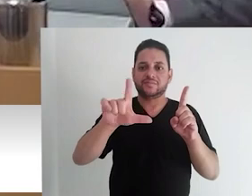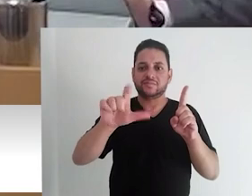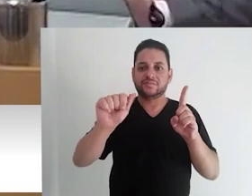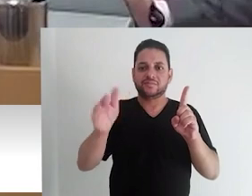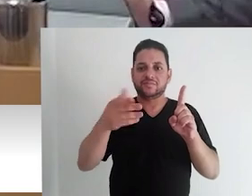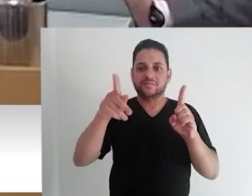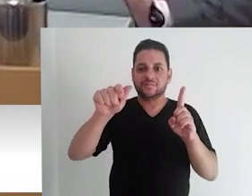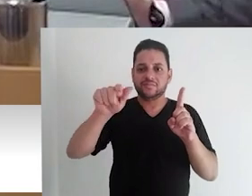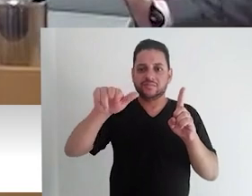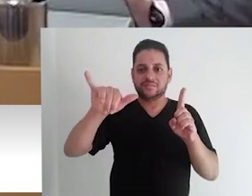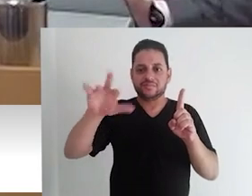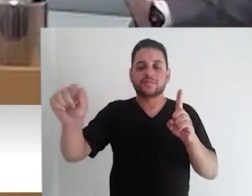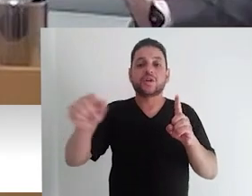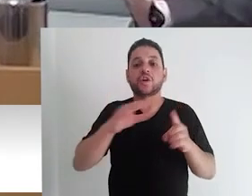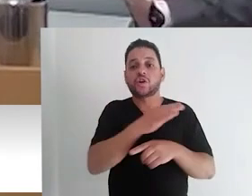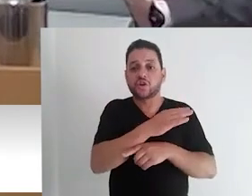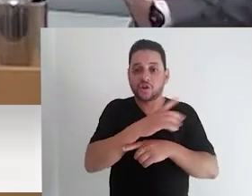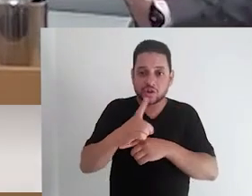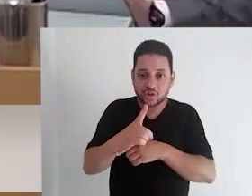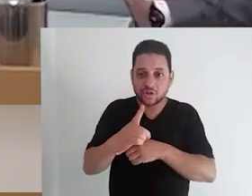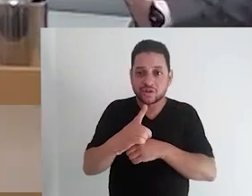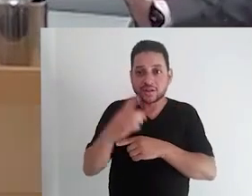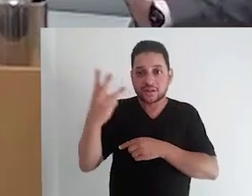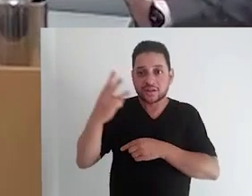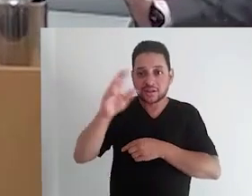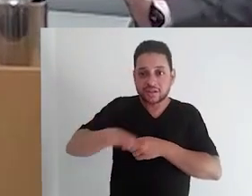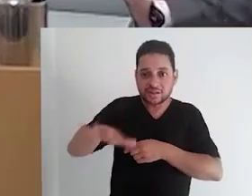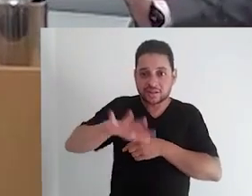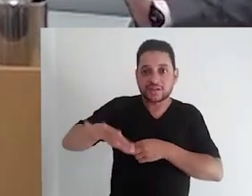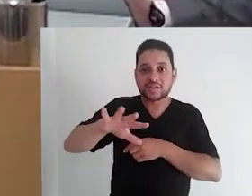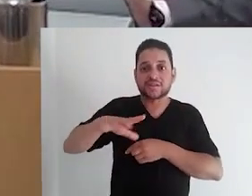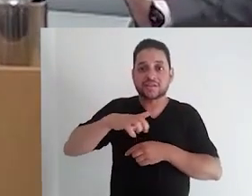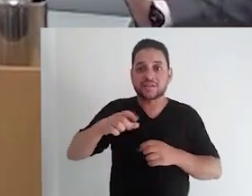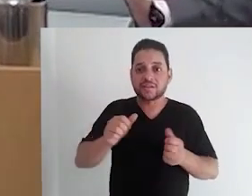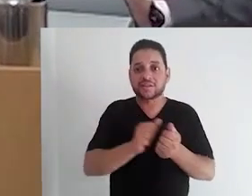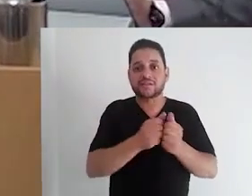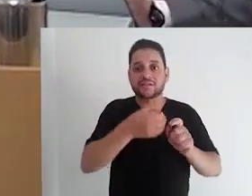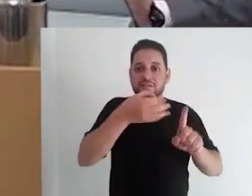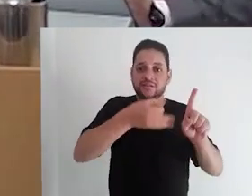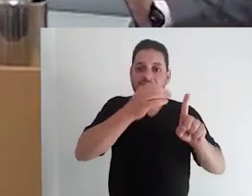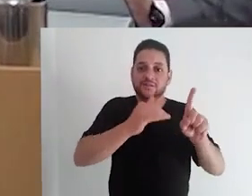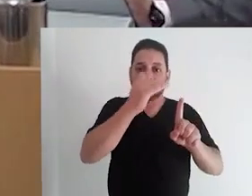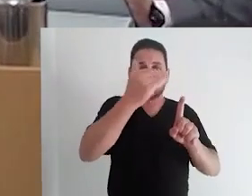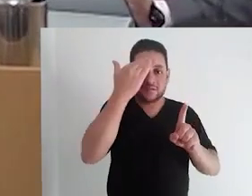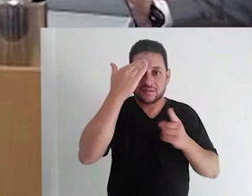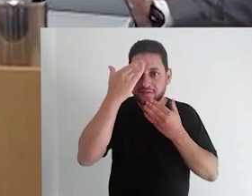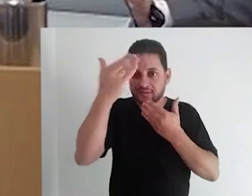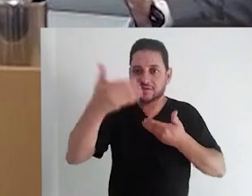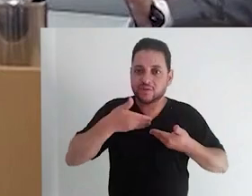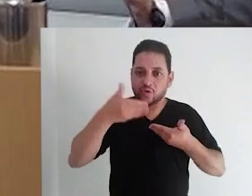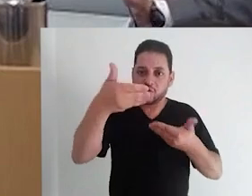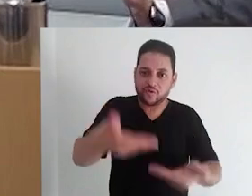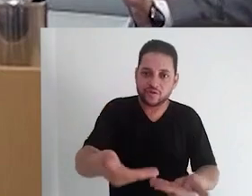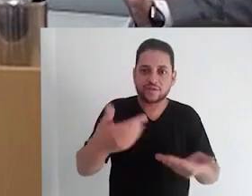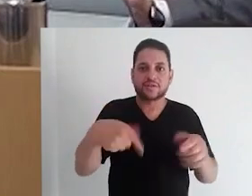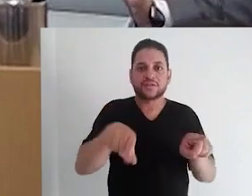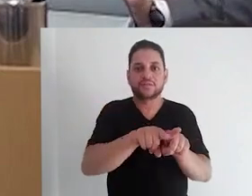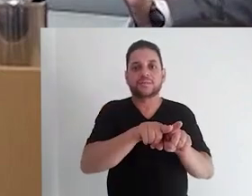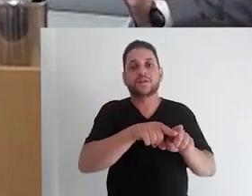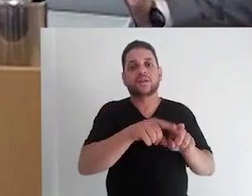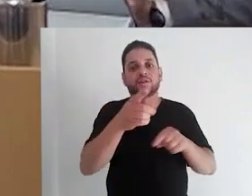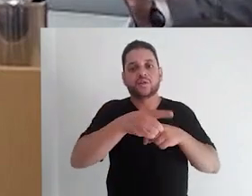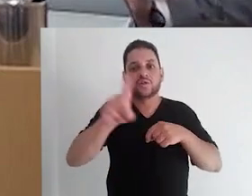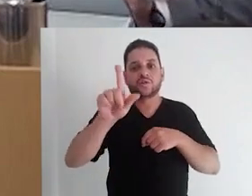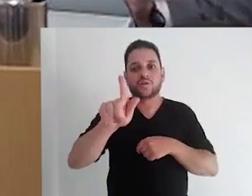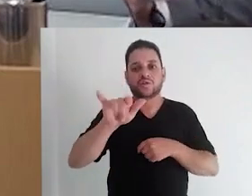Juizados Especiais Federais da Terceira Região, juntamente com a desembargadora Consuelo Yoshida, pelo convite, também a doutora Gisele, presidente do GF